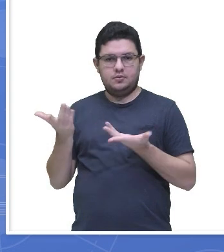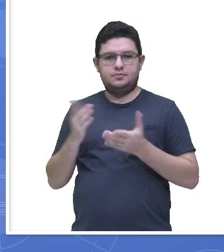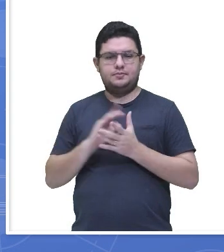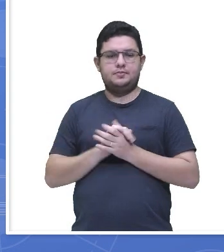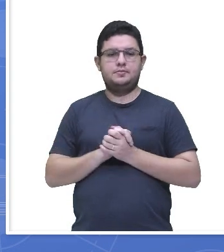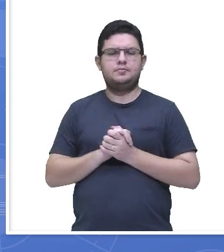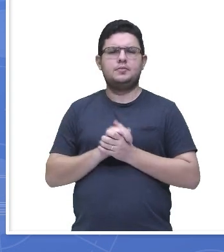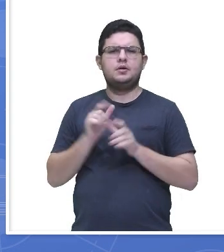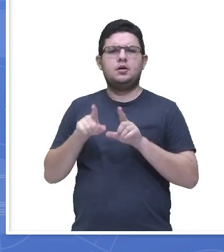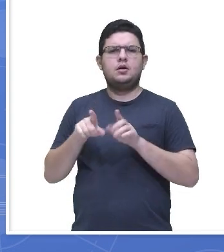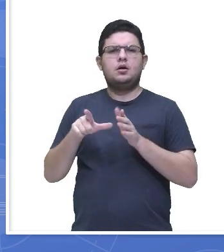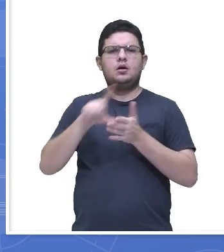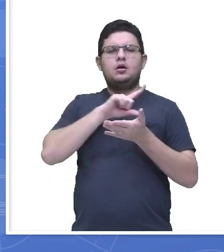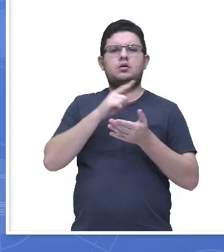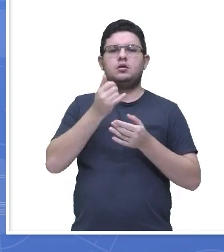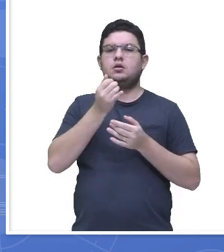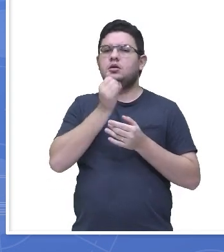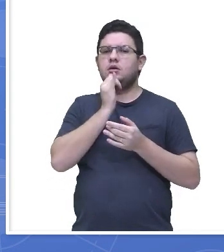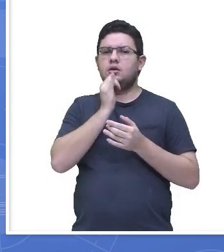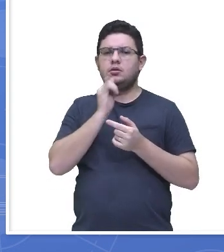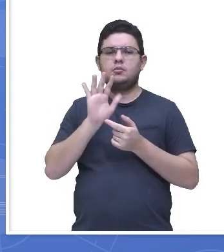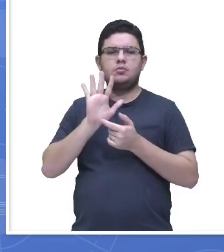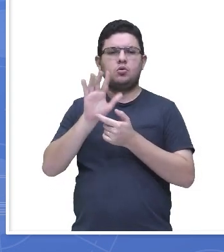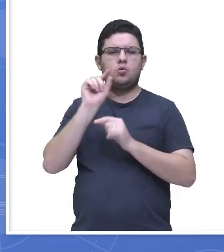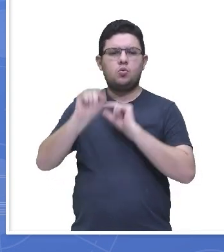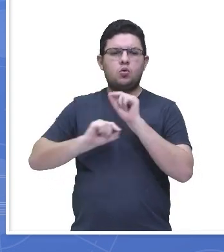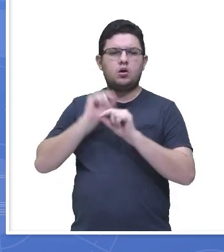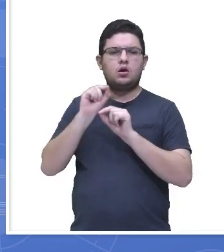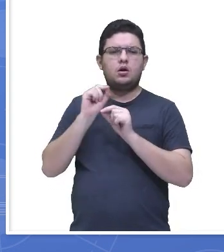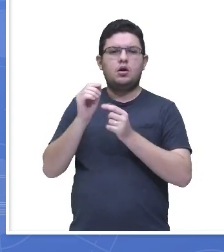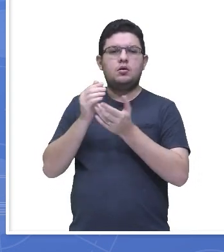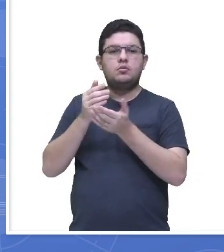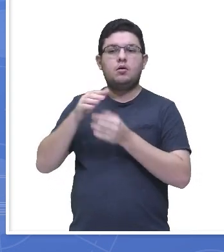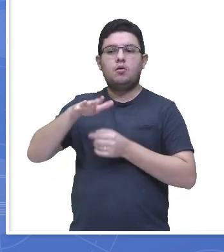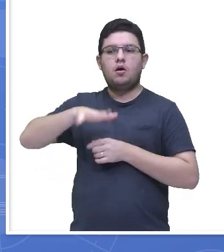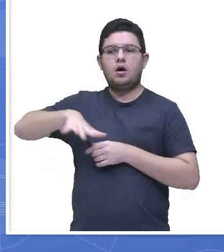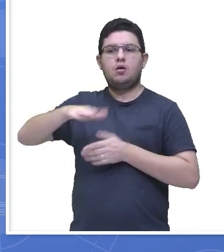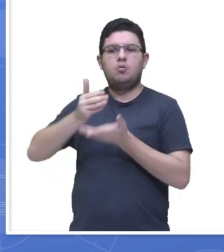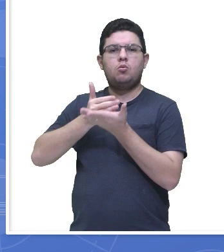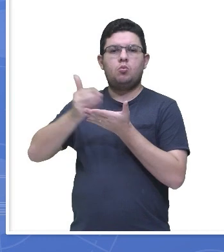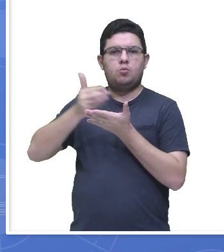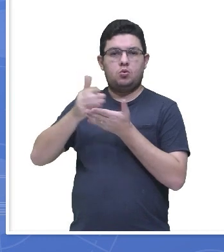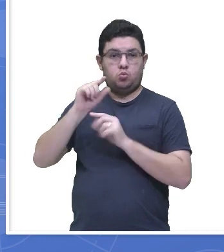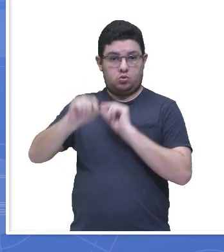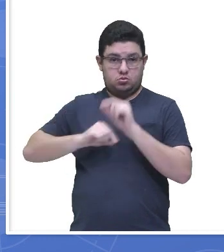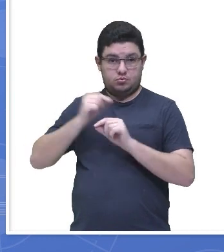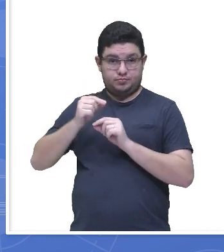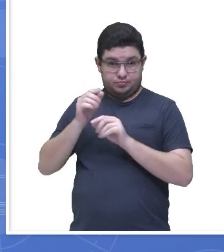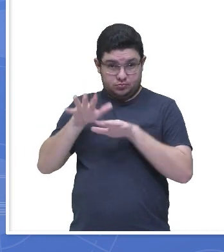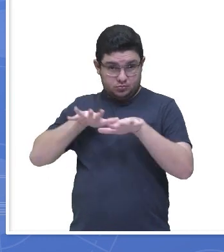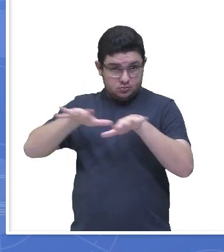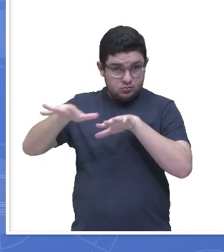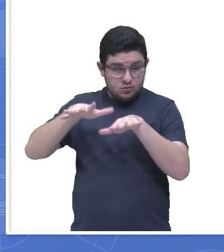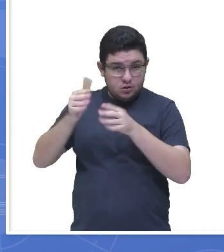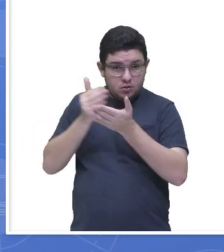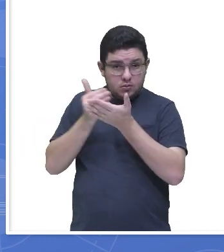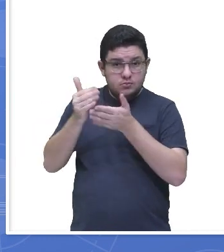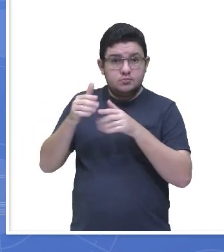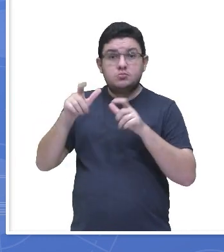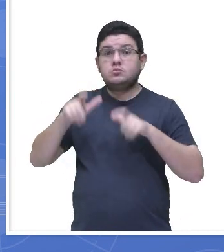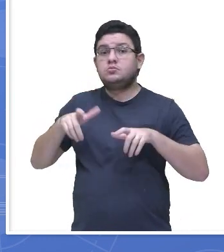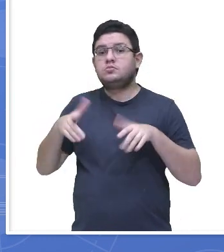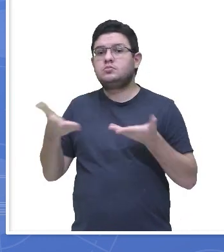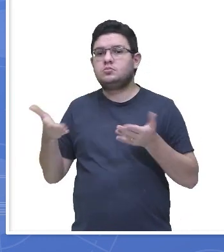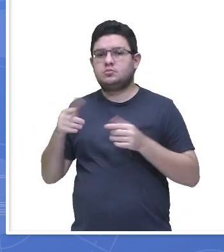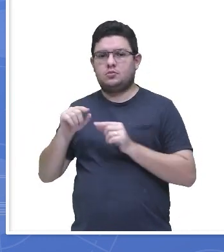exemplo, a nossa posição inicial é de onde começa o movimento, de onde começa o gráfico. Então, olhando para o